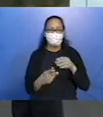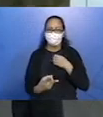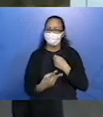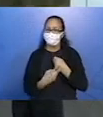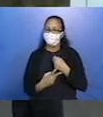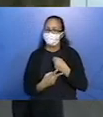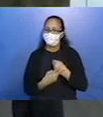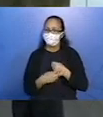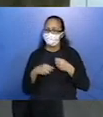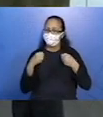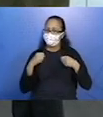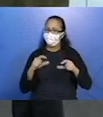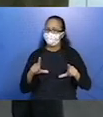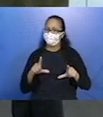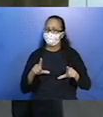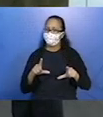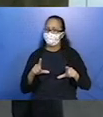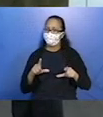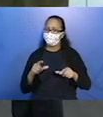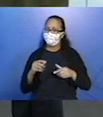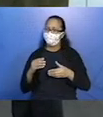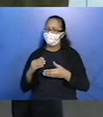ação. Devolver.